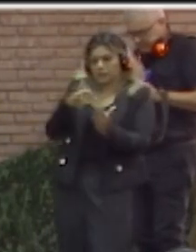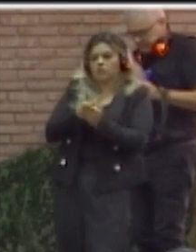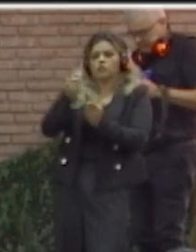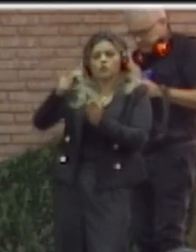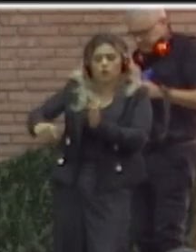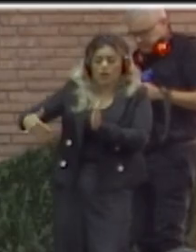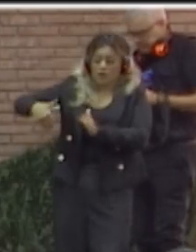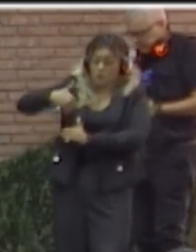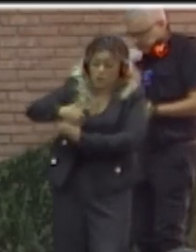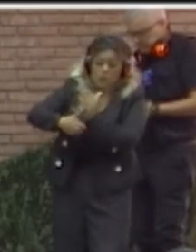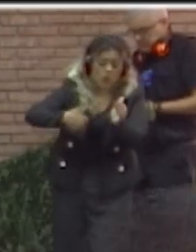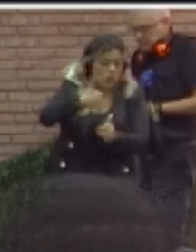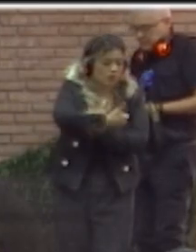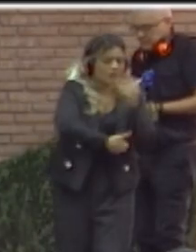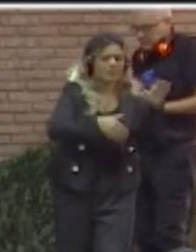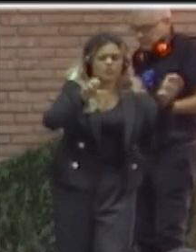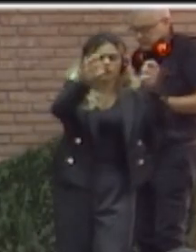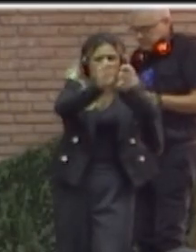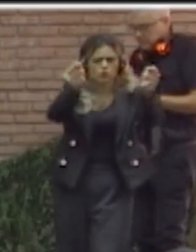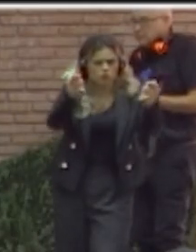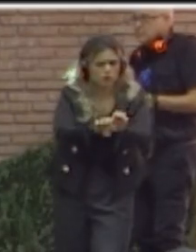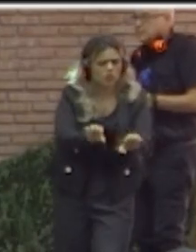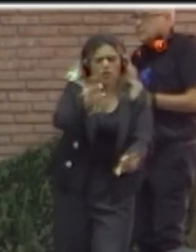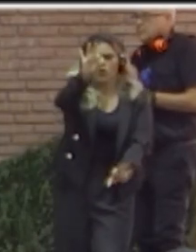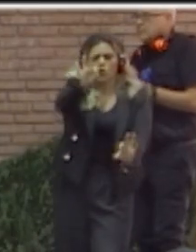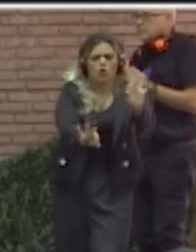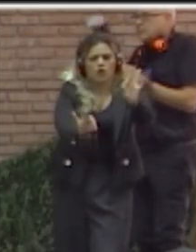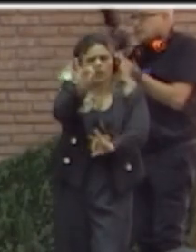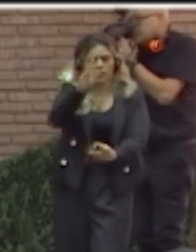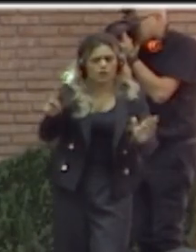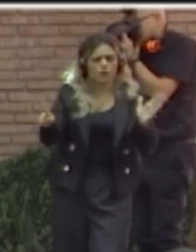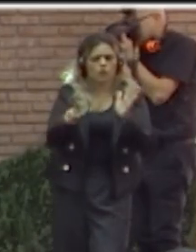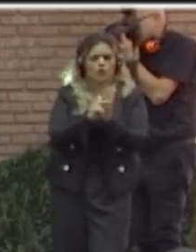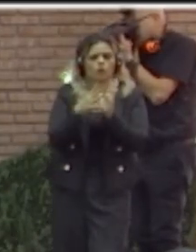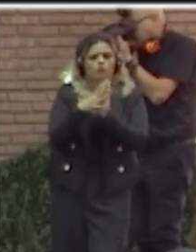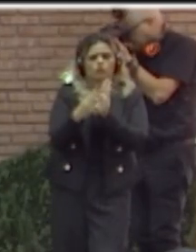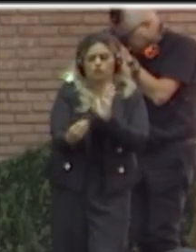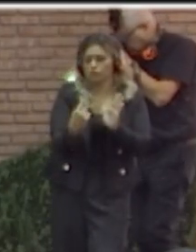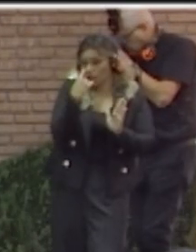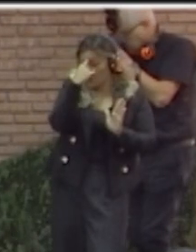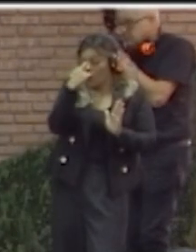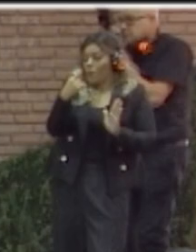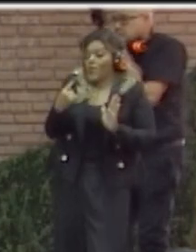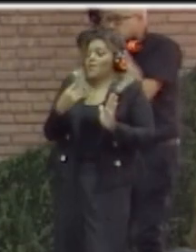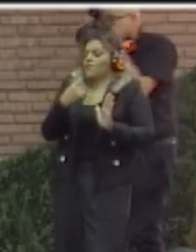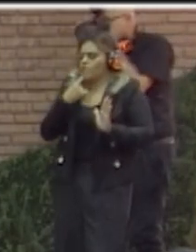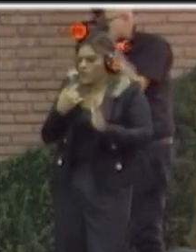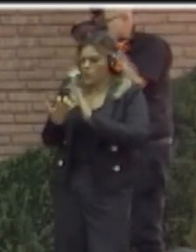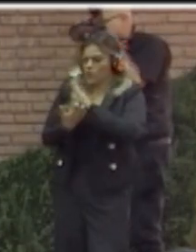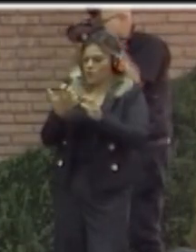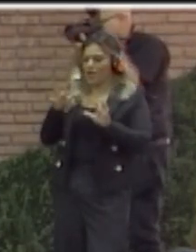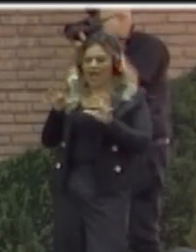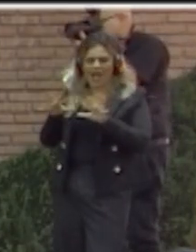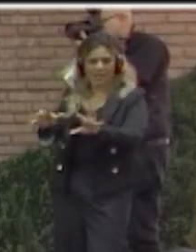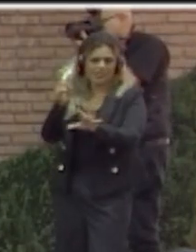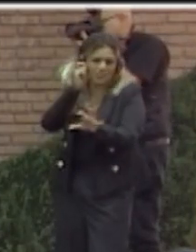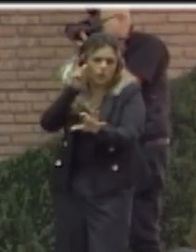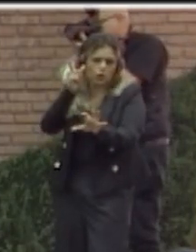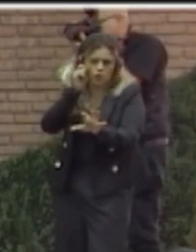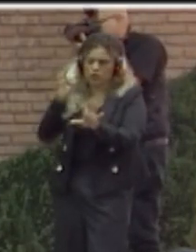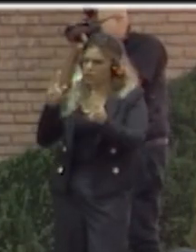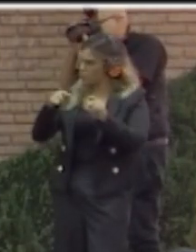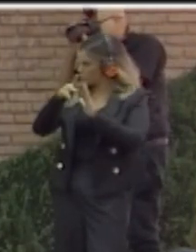um processo estruturado, feito dentro da empresa e que todos os projetos passariam por esse